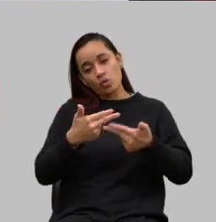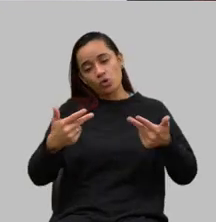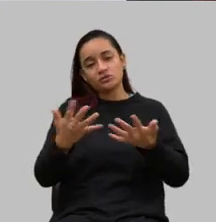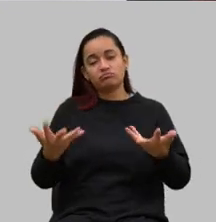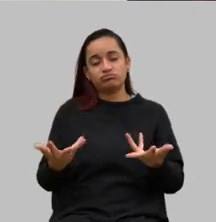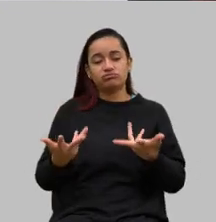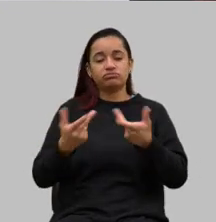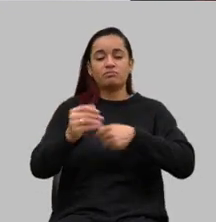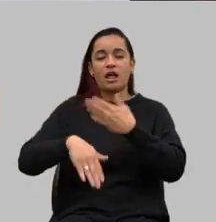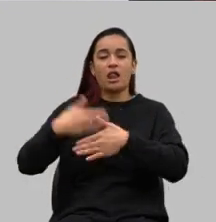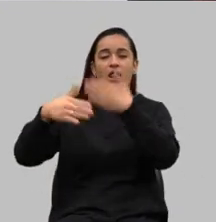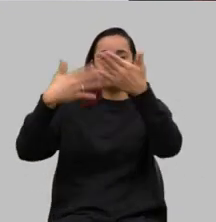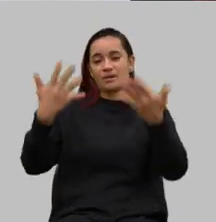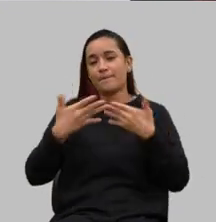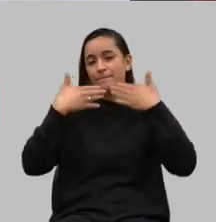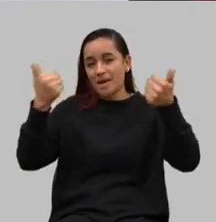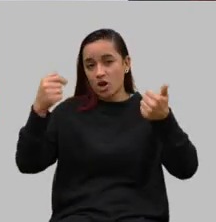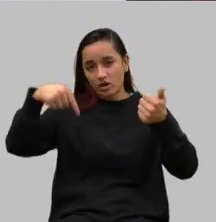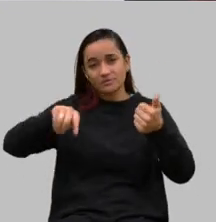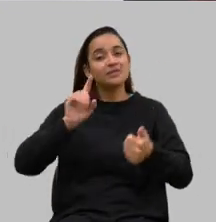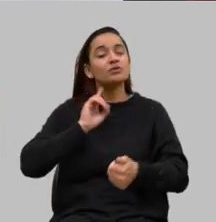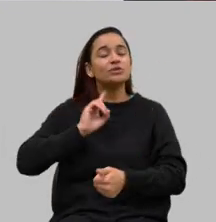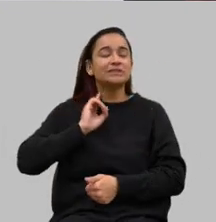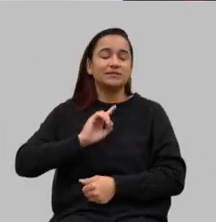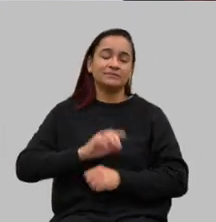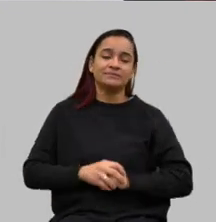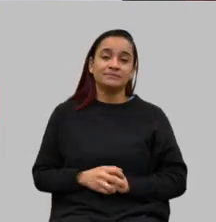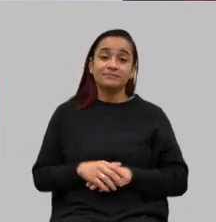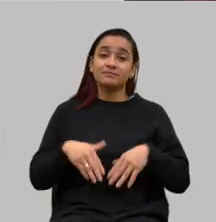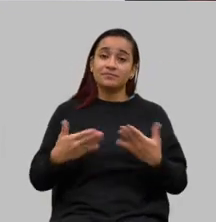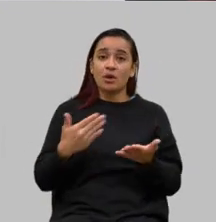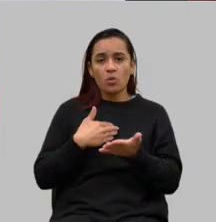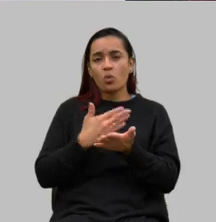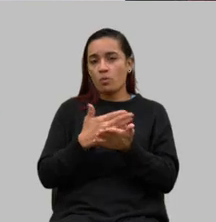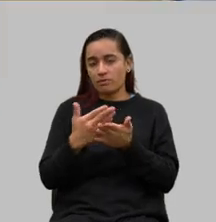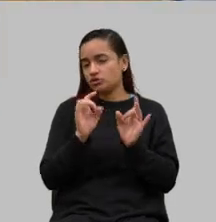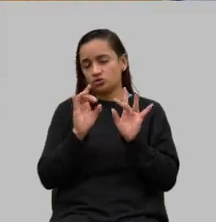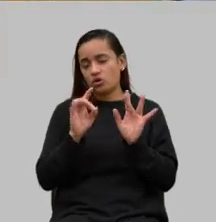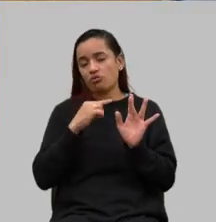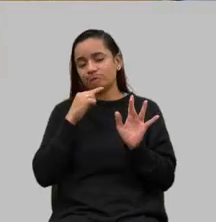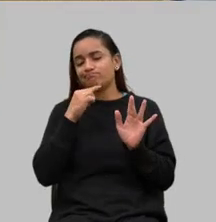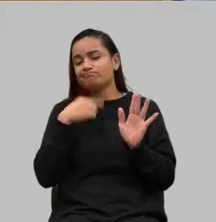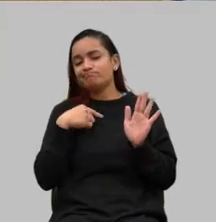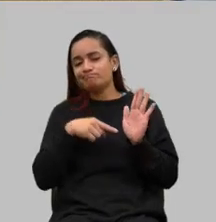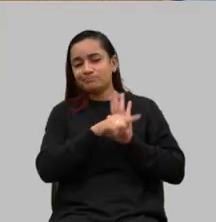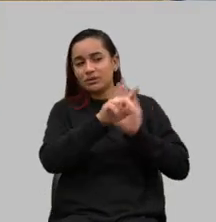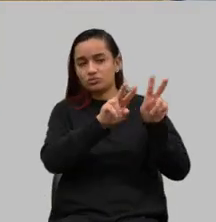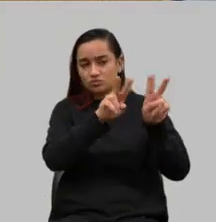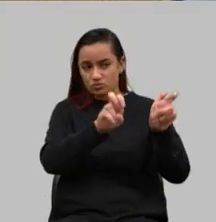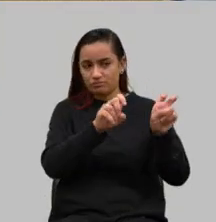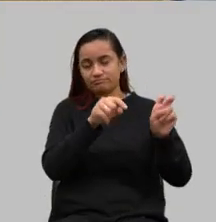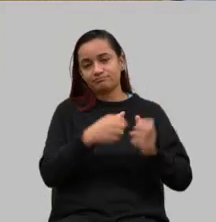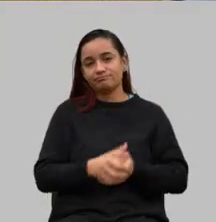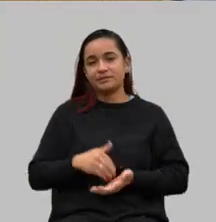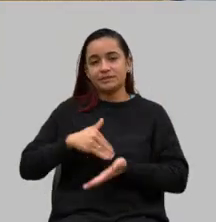no nosso Estado então inicialmente são esses dois questionamentos para a secretária